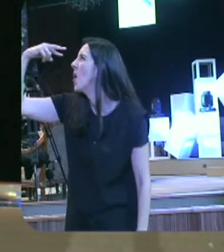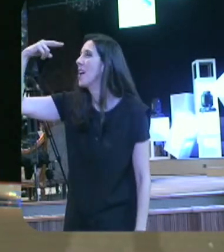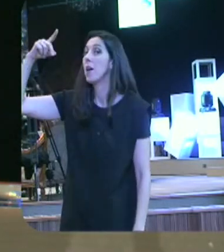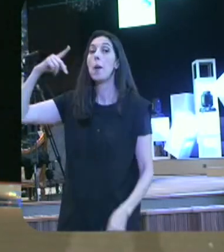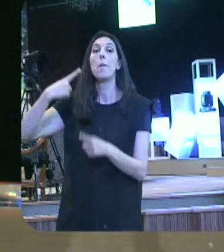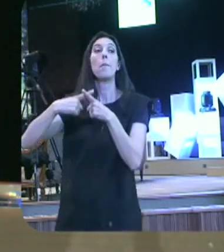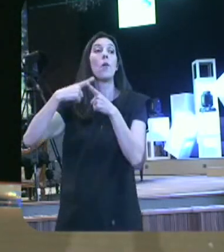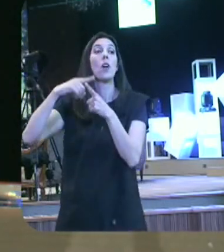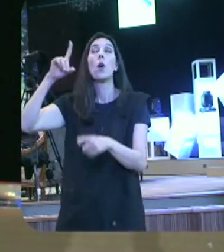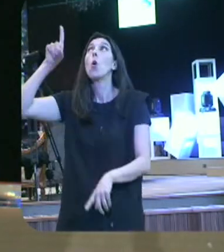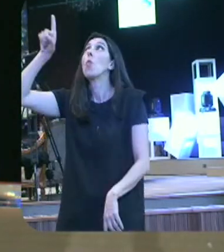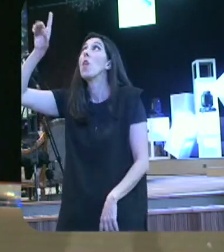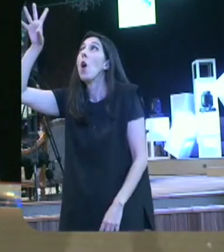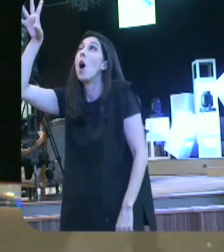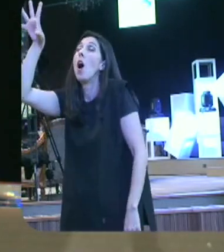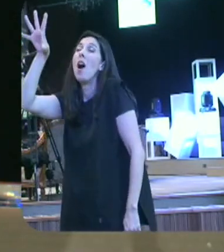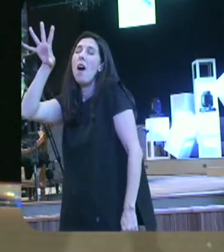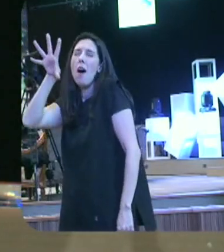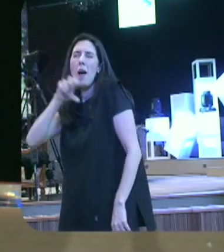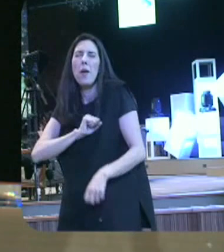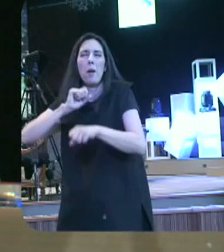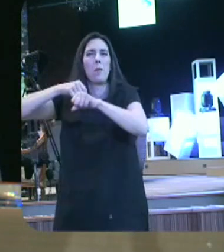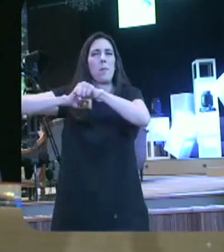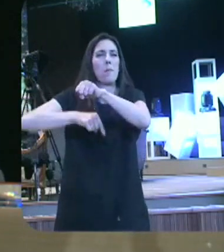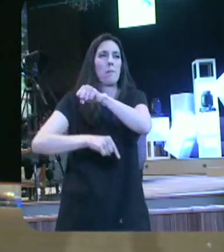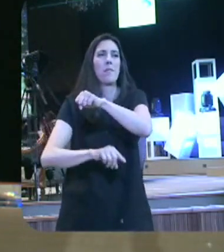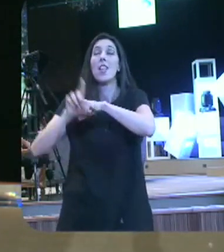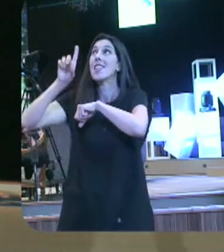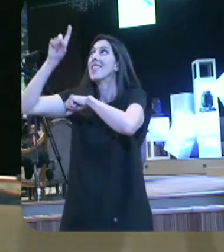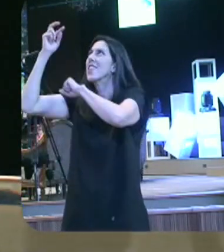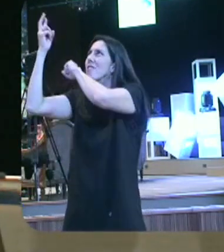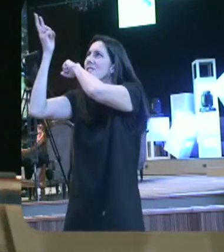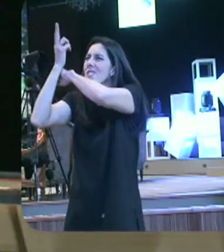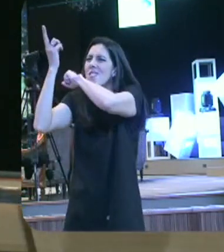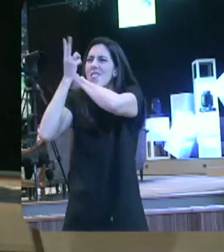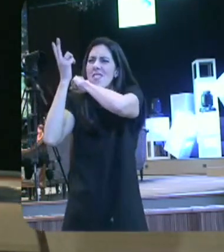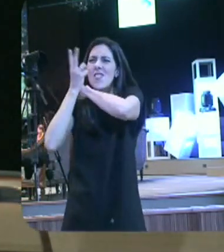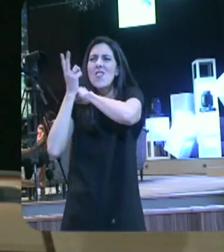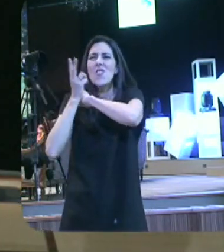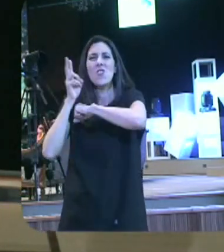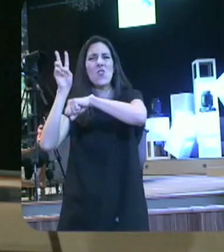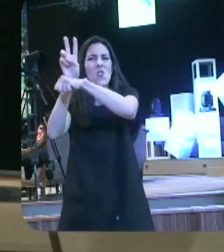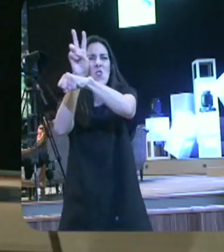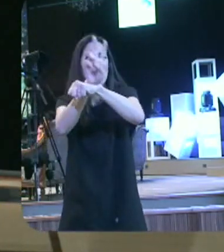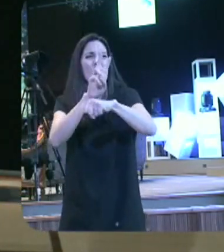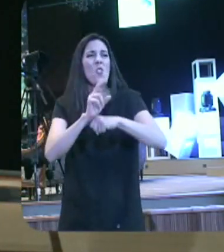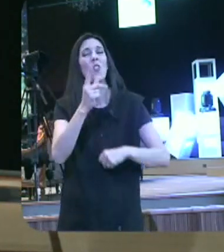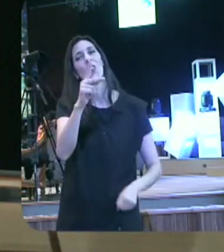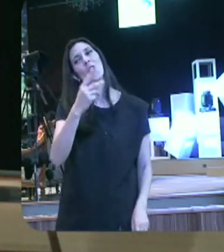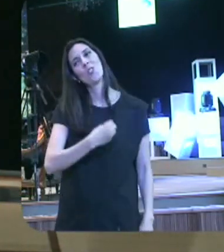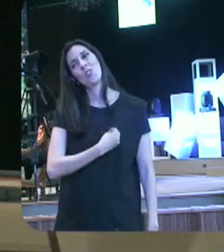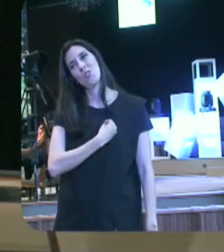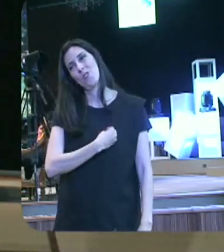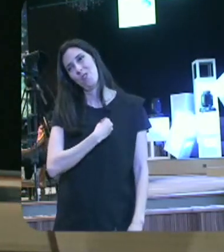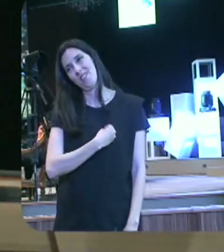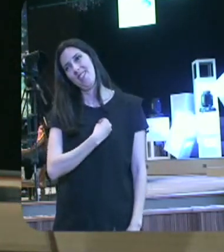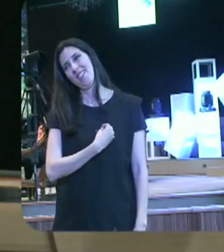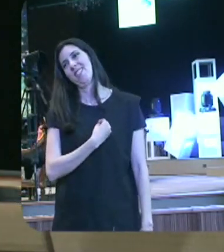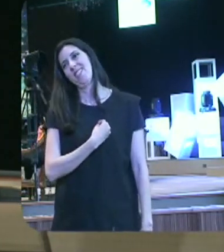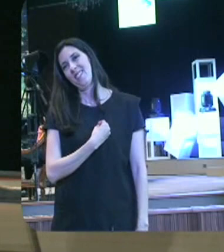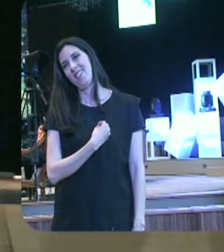não permite perder um só segundo dos seus